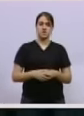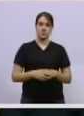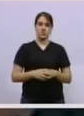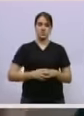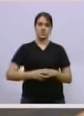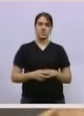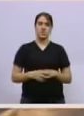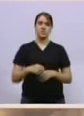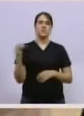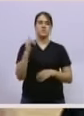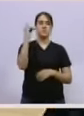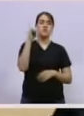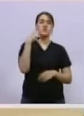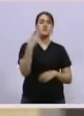era.